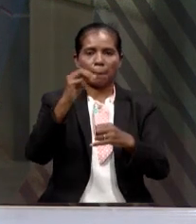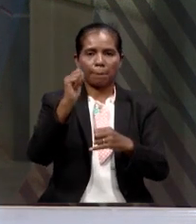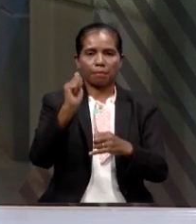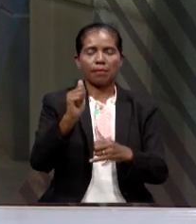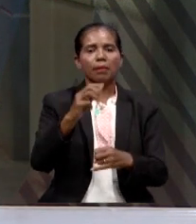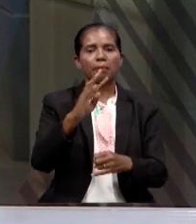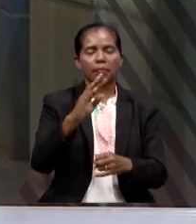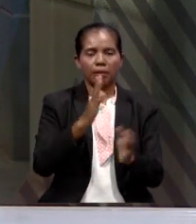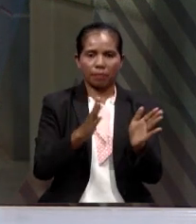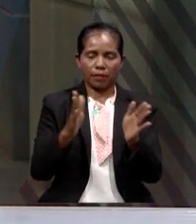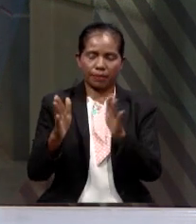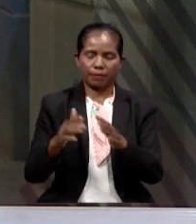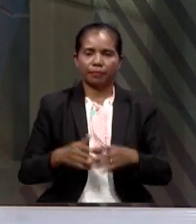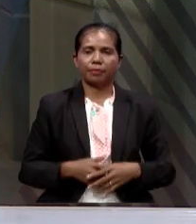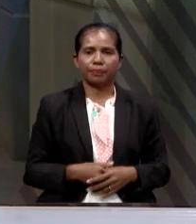Recolhona.